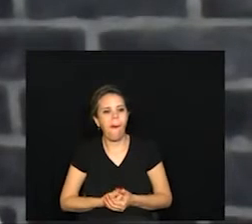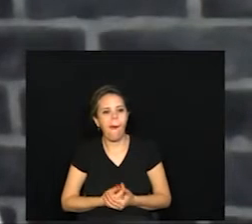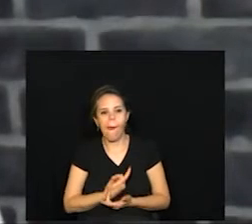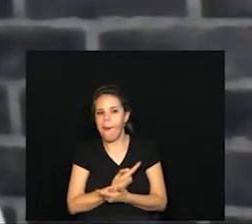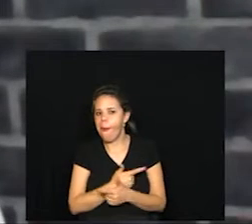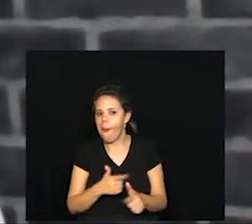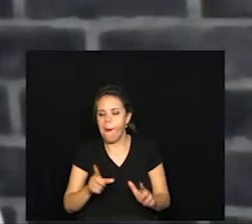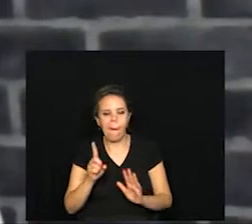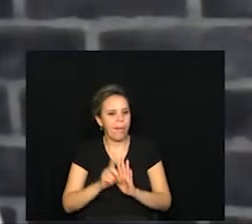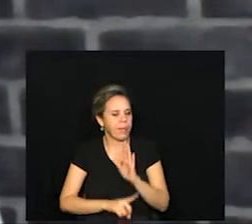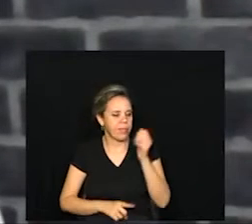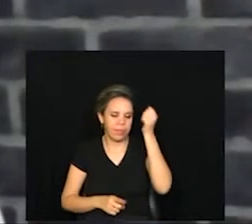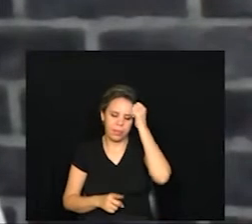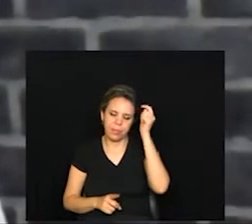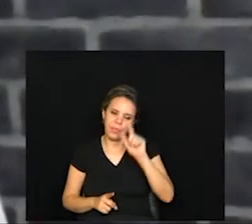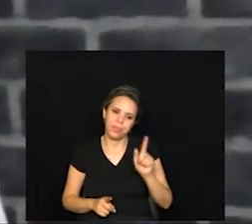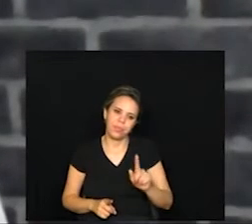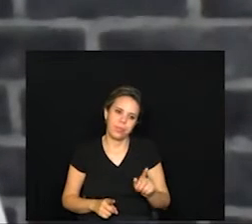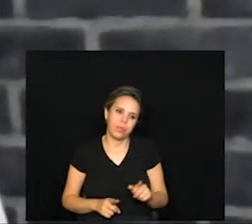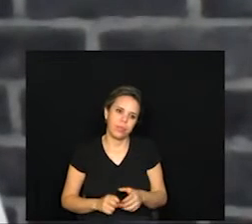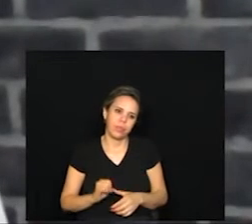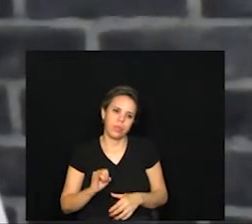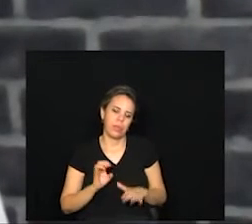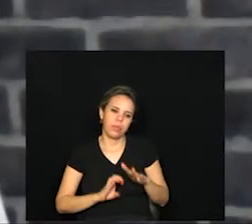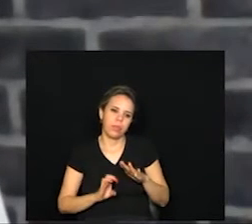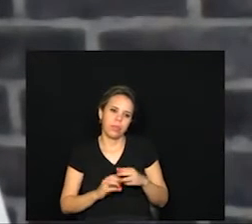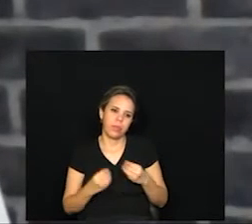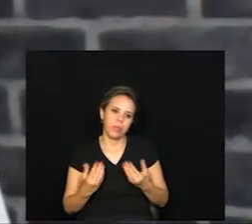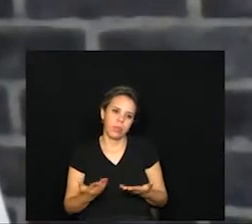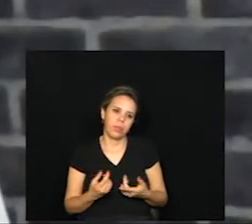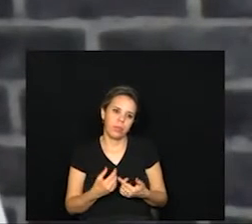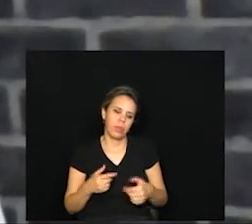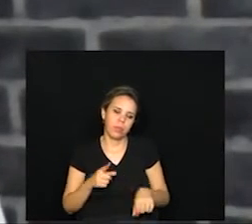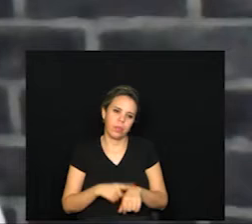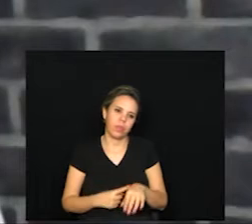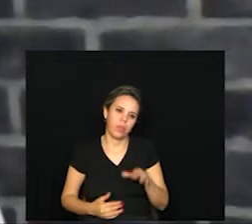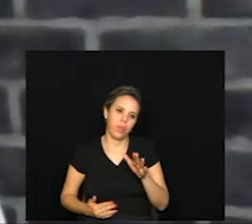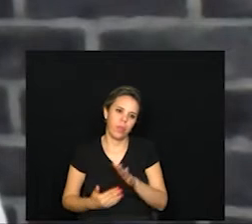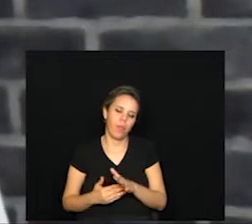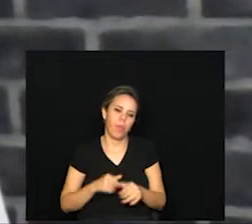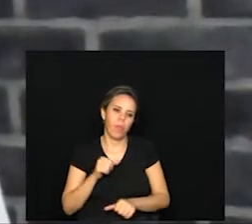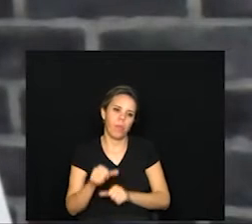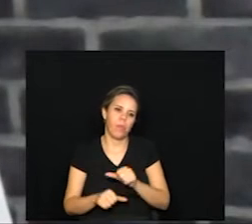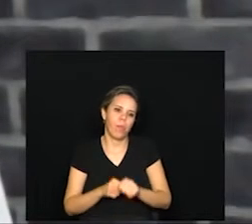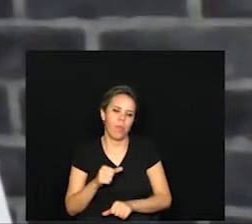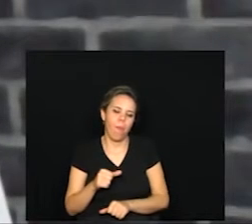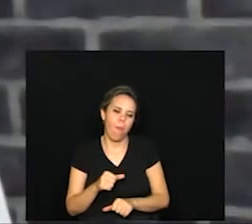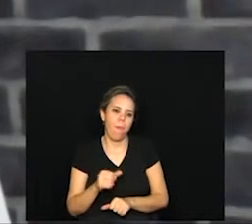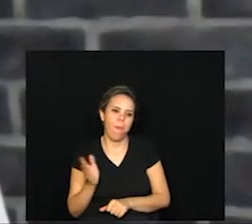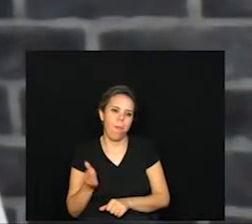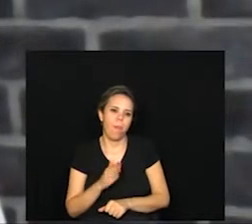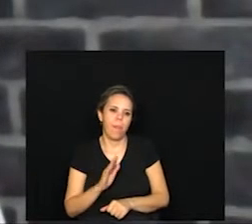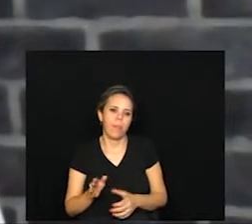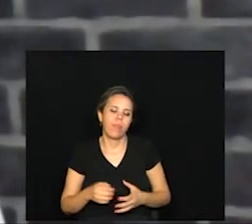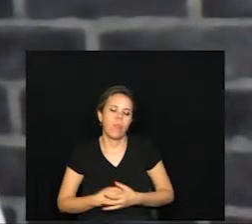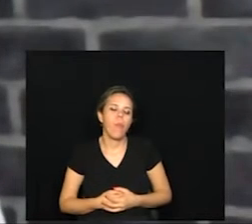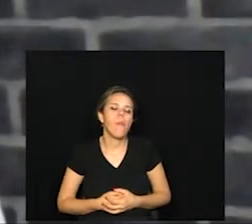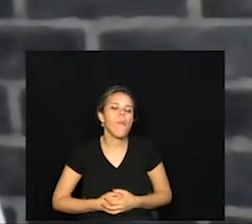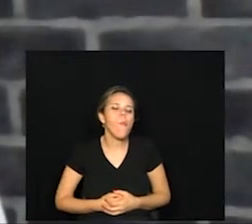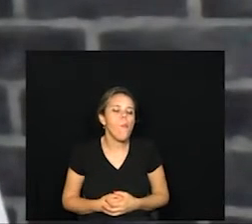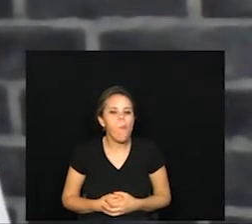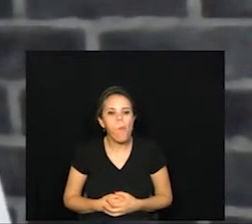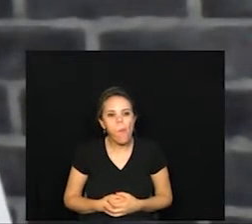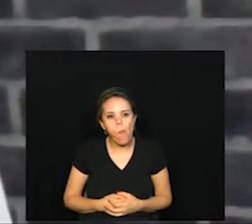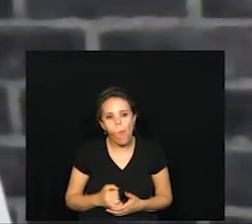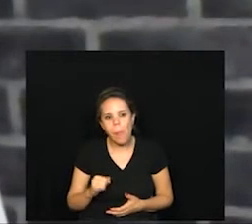tem direito de arrependimento, exceto se a empresa estabeleceu algum prazo para troca ou para o cancelamento.